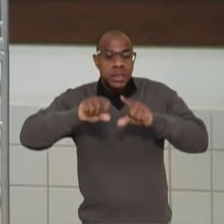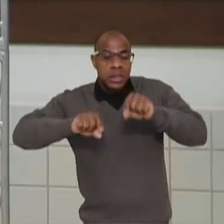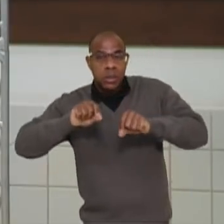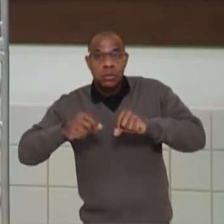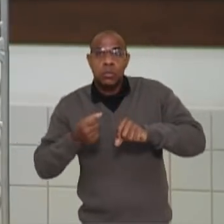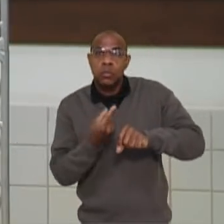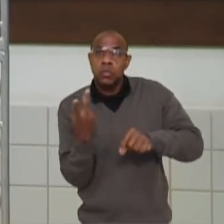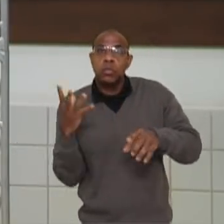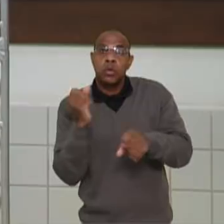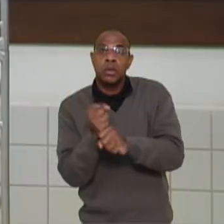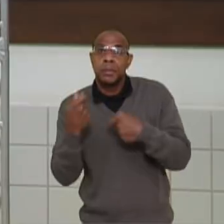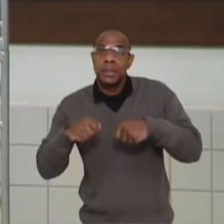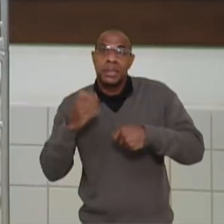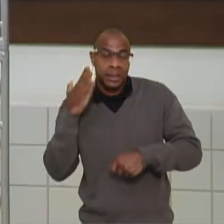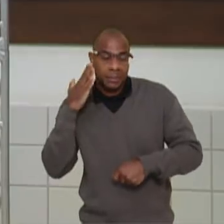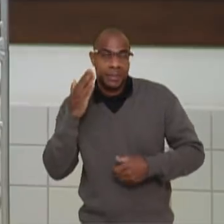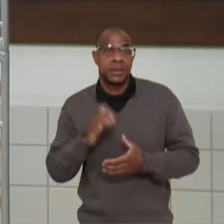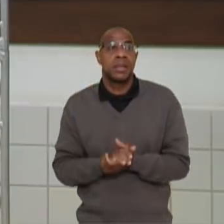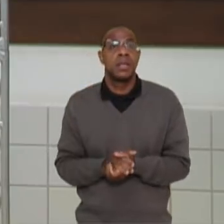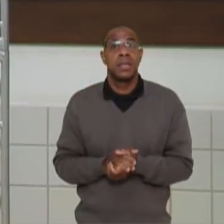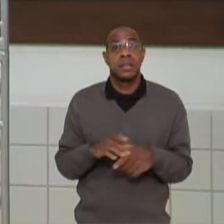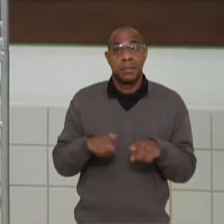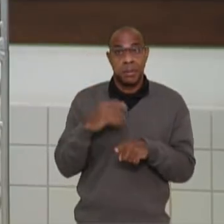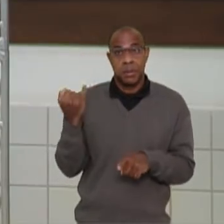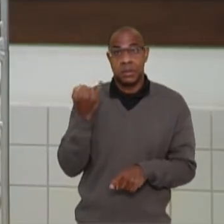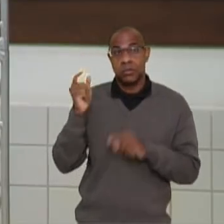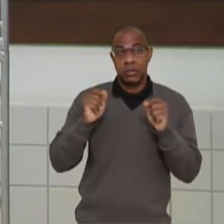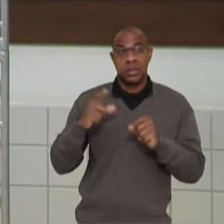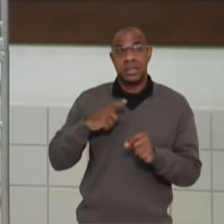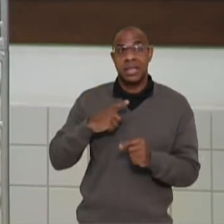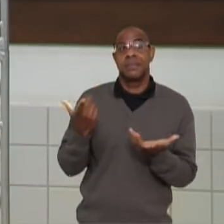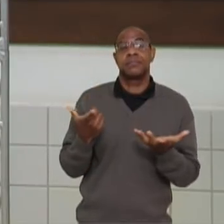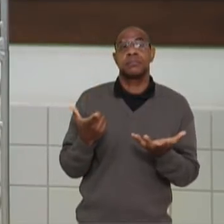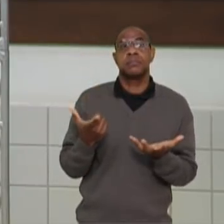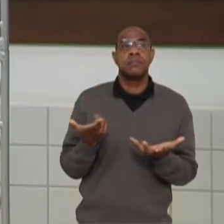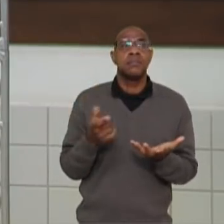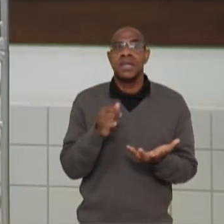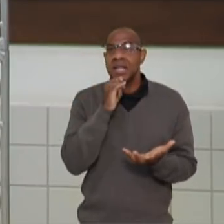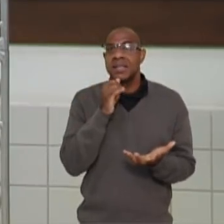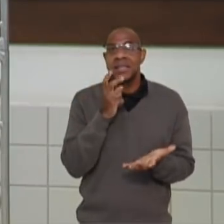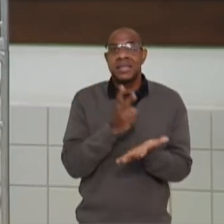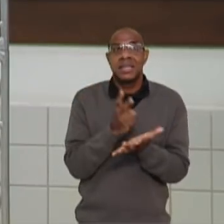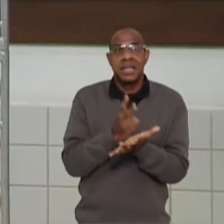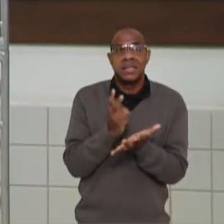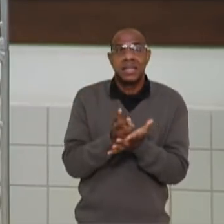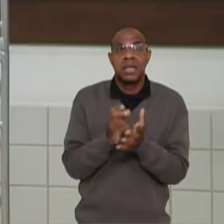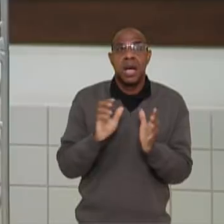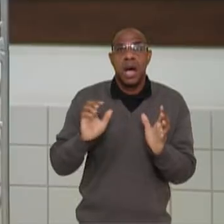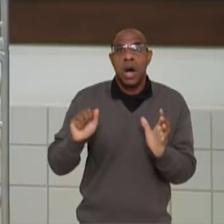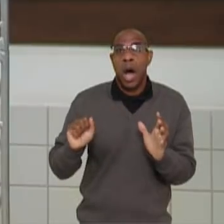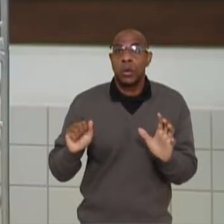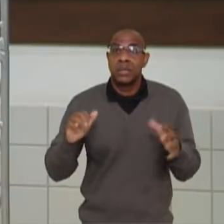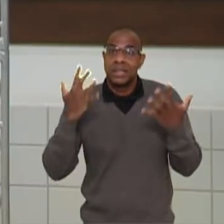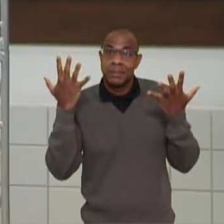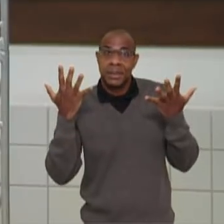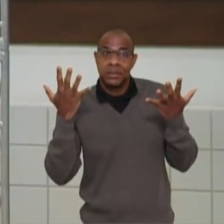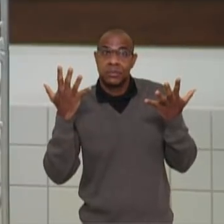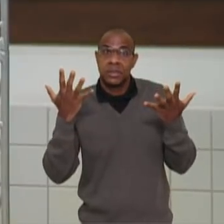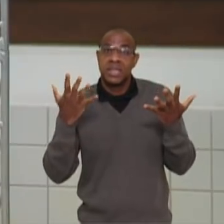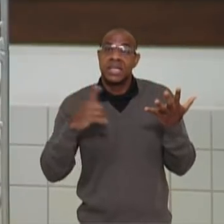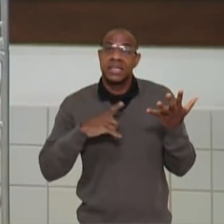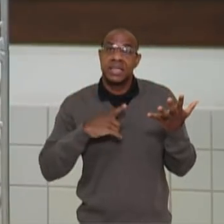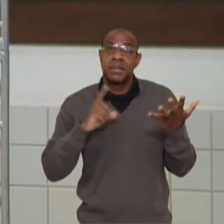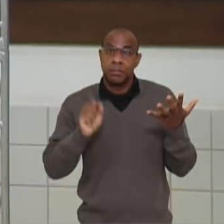Uma outra coisa importante é o seguinte: quando eu tenho eventos que têm a mesma chance de ocorrer, a mesma probabilidade